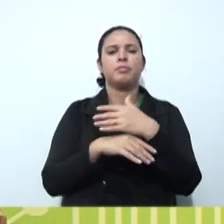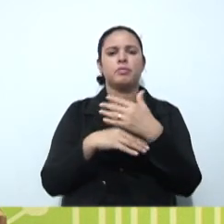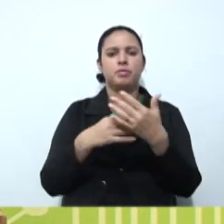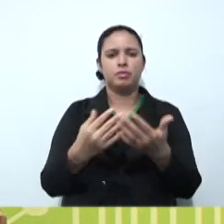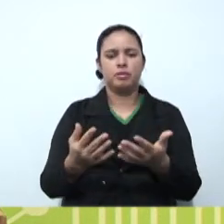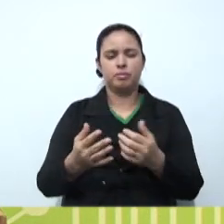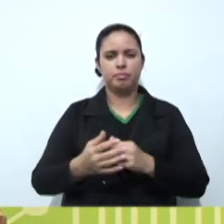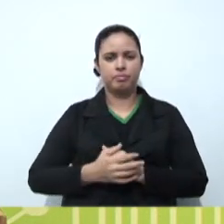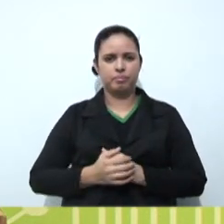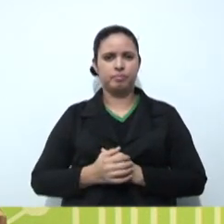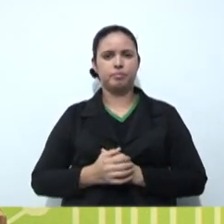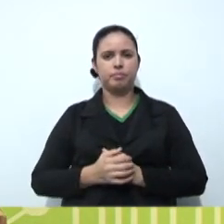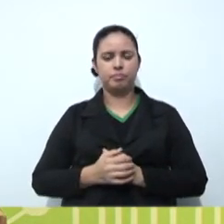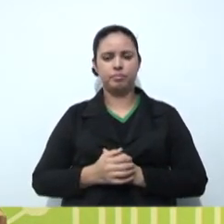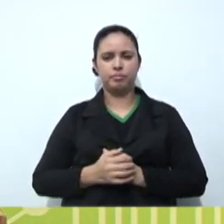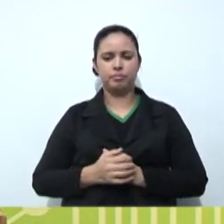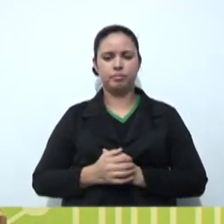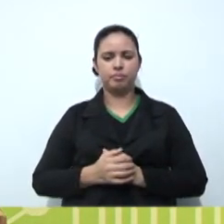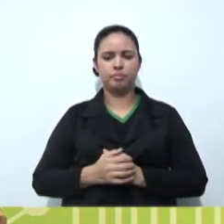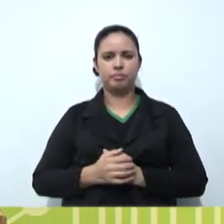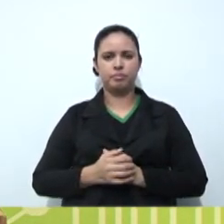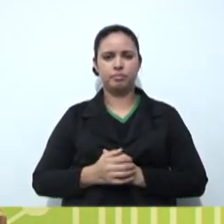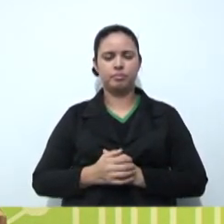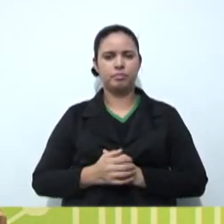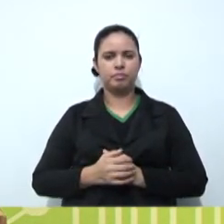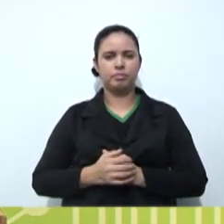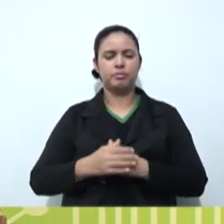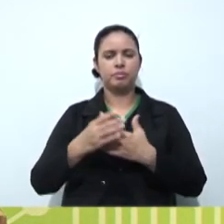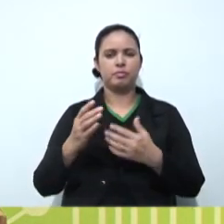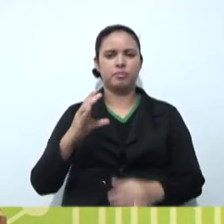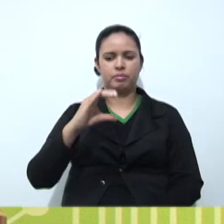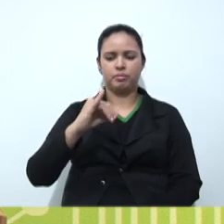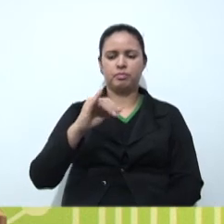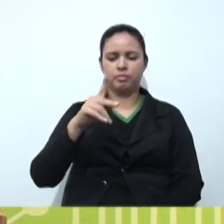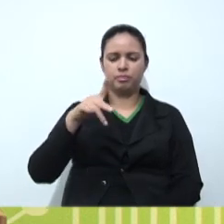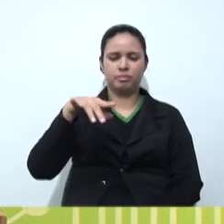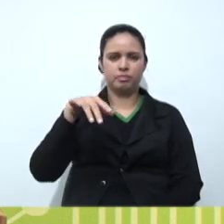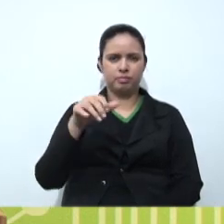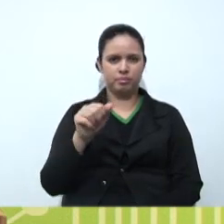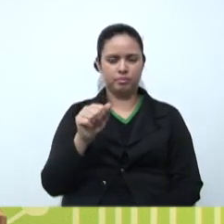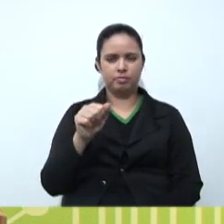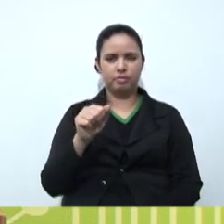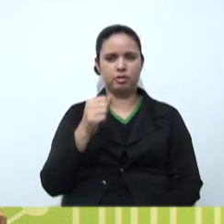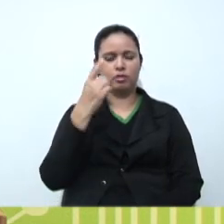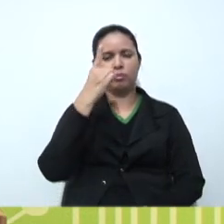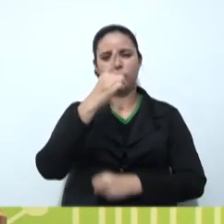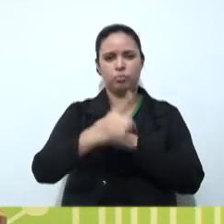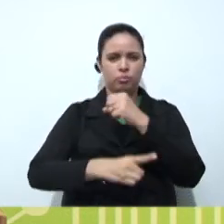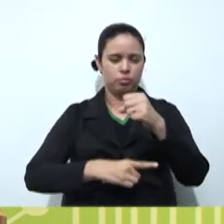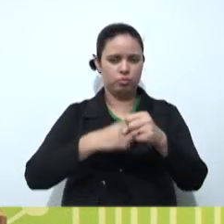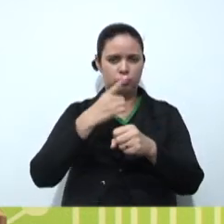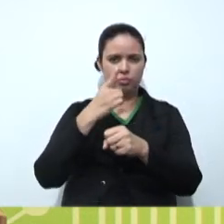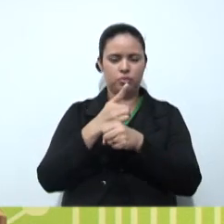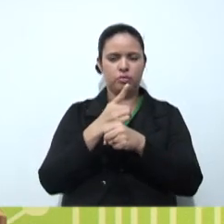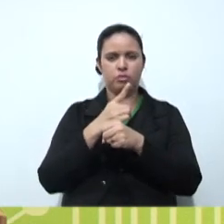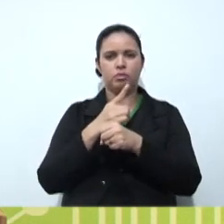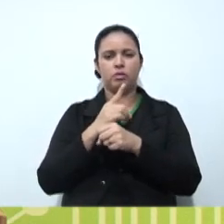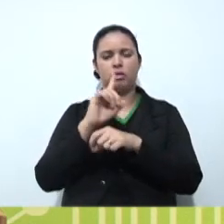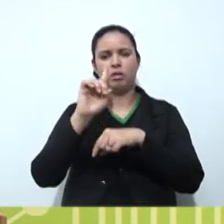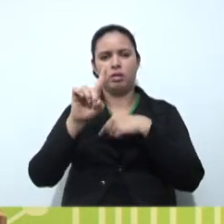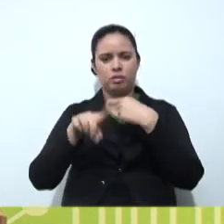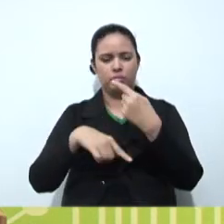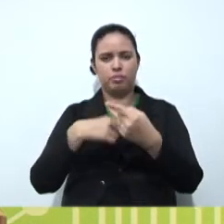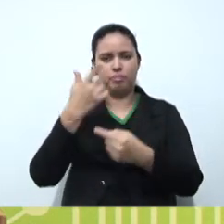quer dizer que ele pode ficar na CIPA os 365 dias e depois